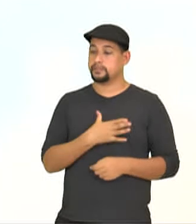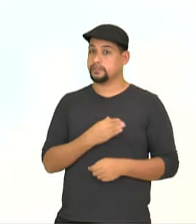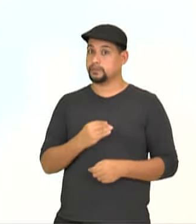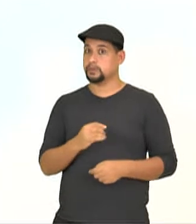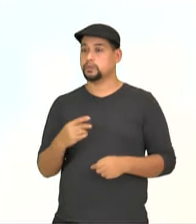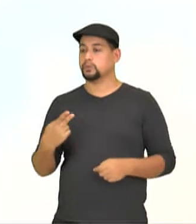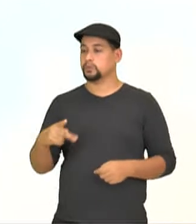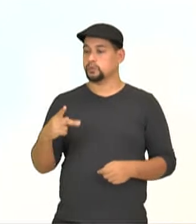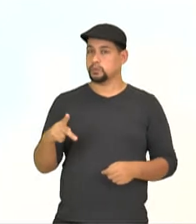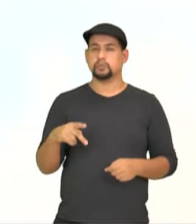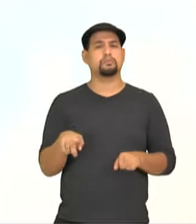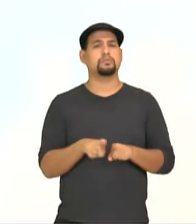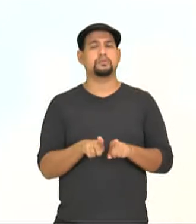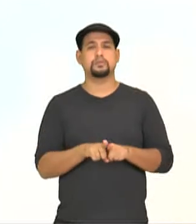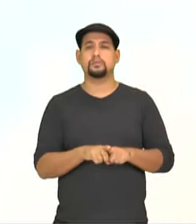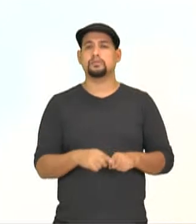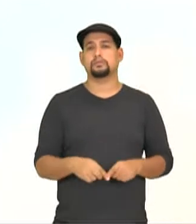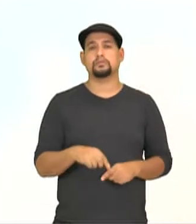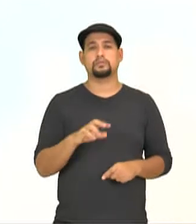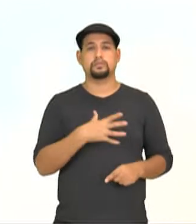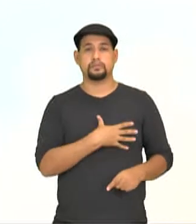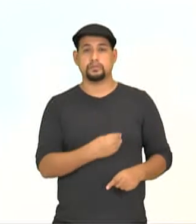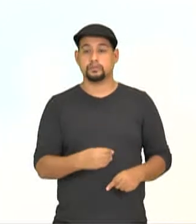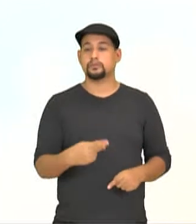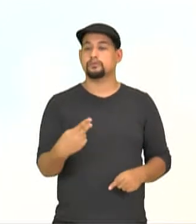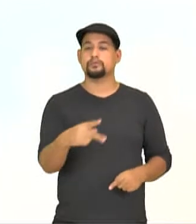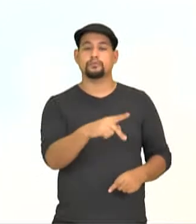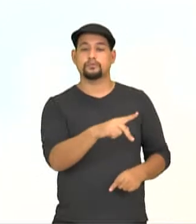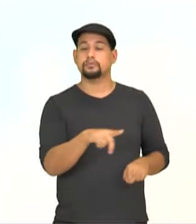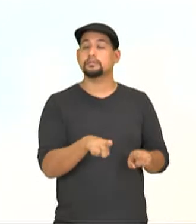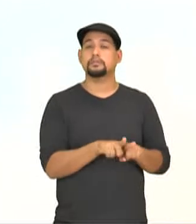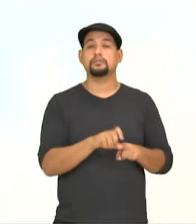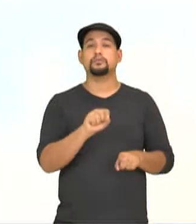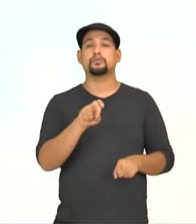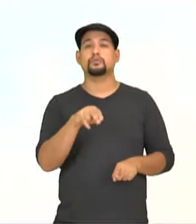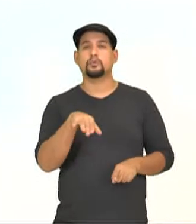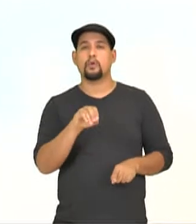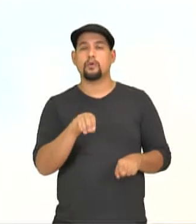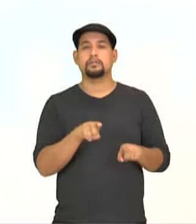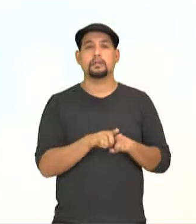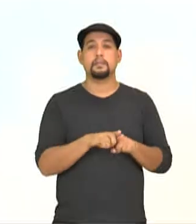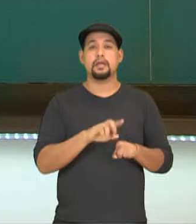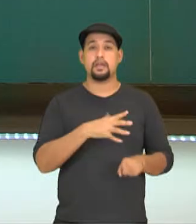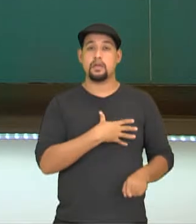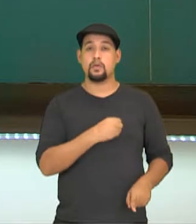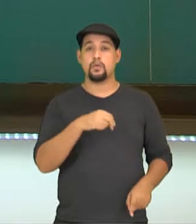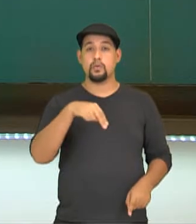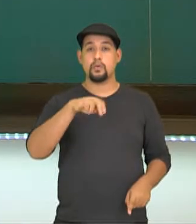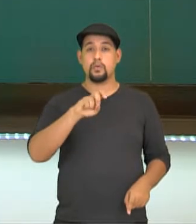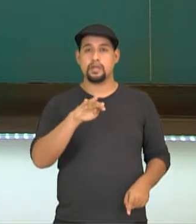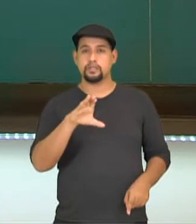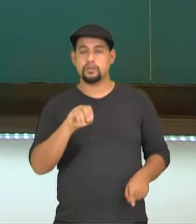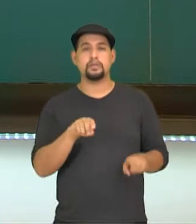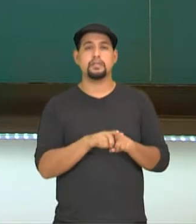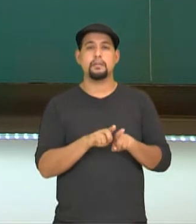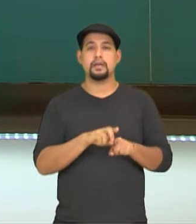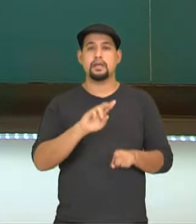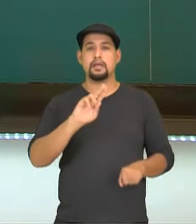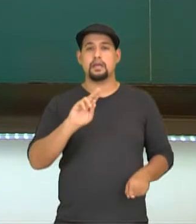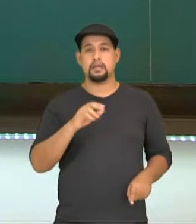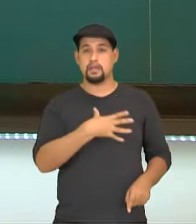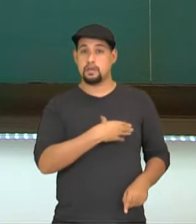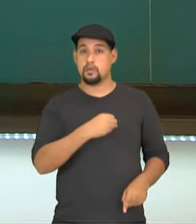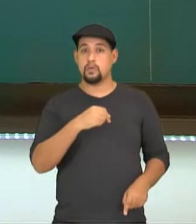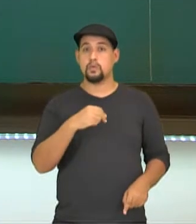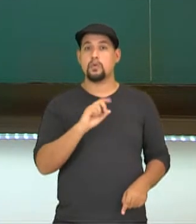hijos tuyos. Hijo suyo, hijos suyos. Hijo nuestro, hijos nuestros.